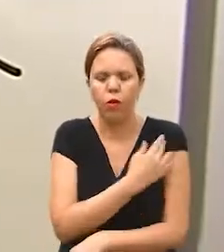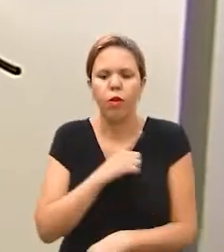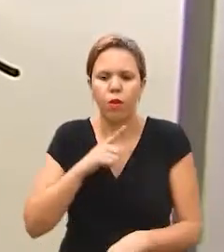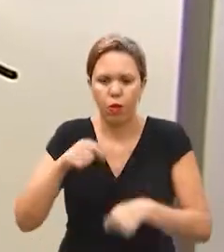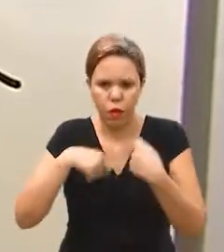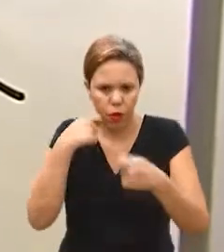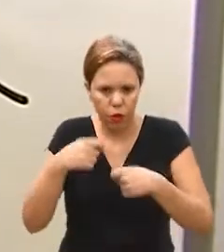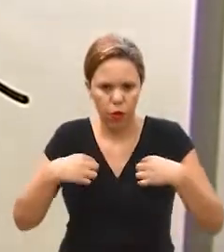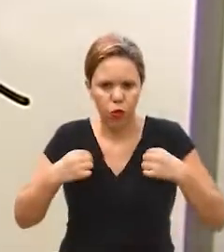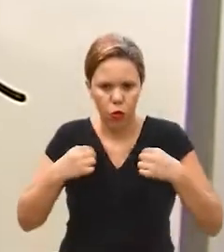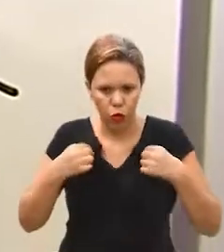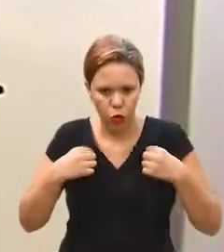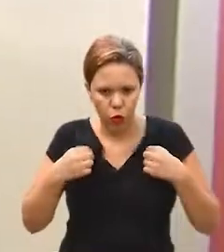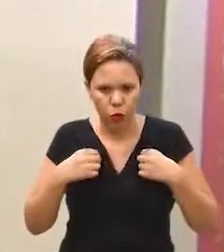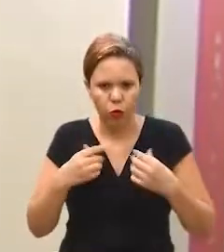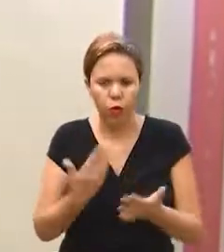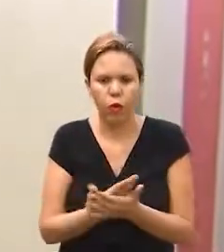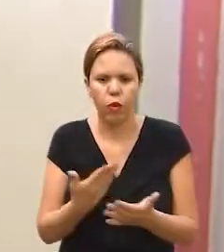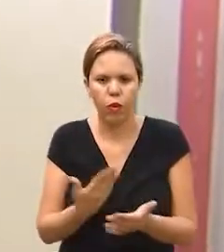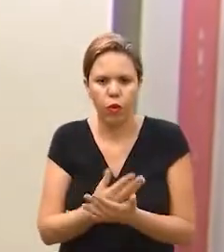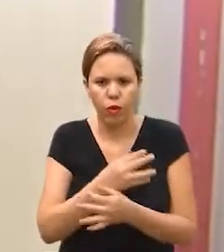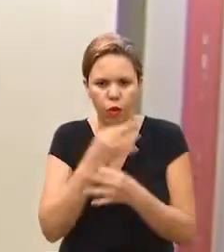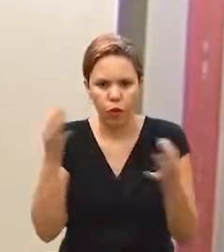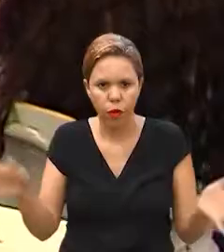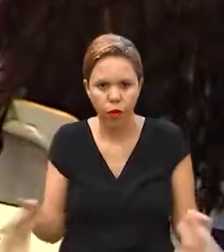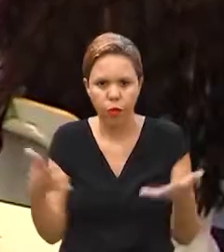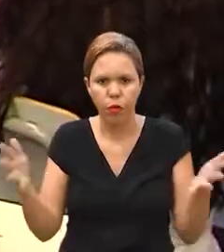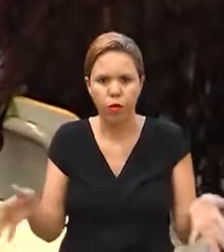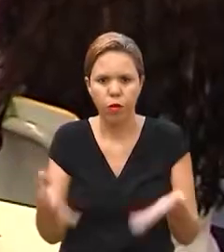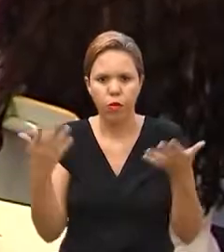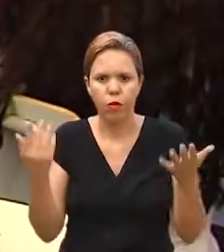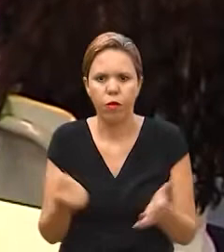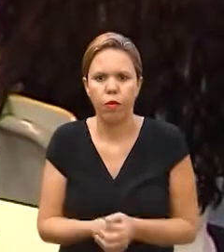refeição, uniforme e uma aula bem motivadora.